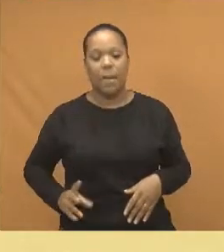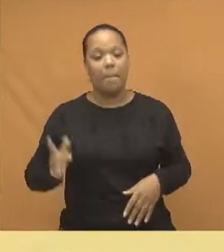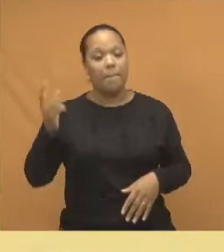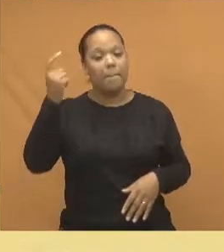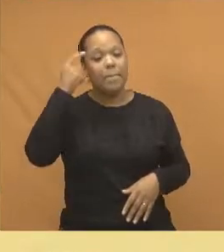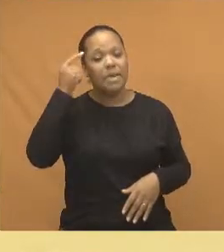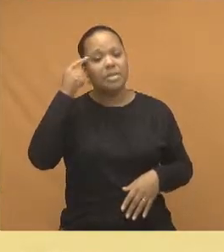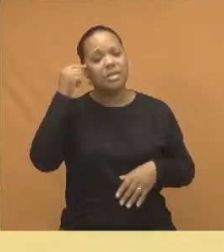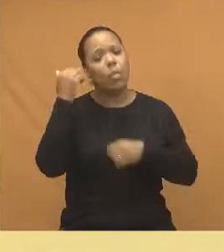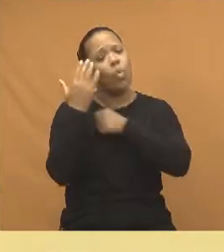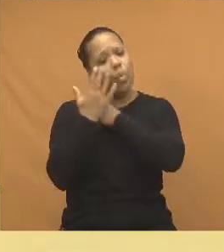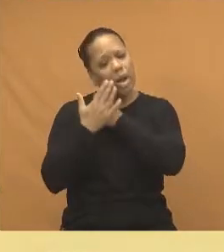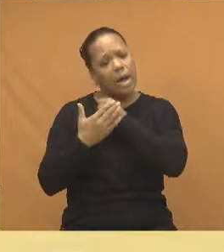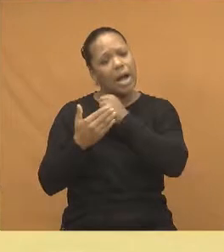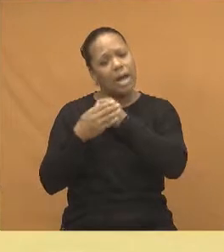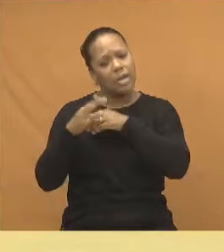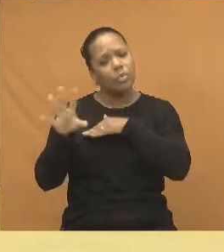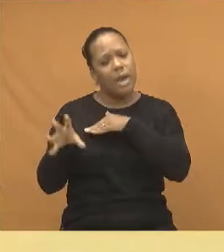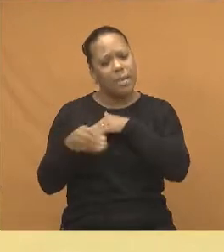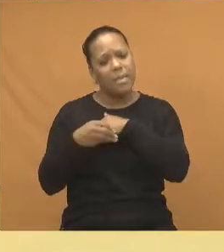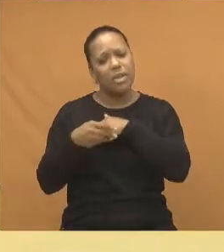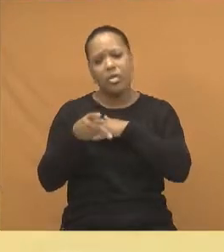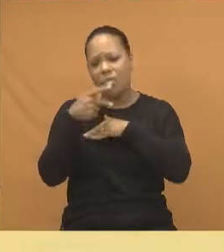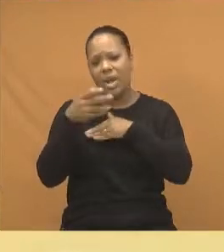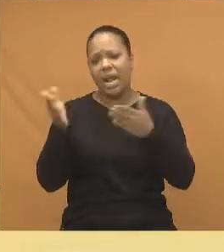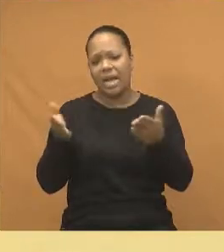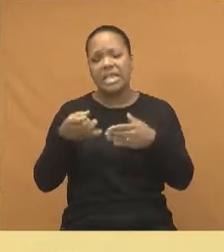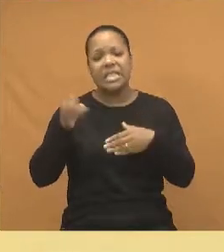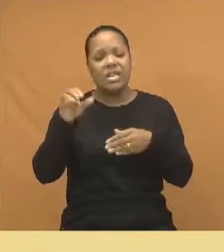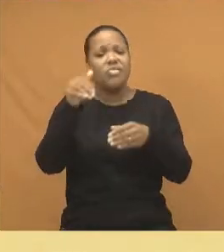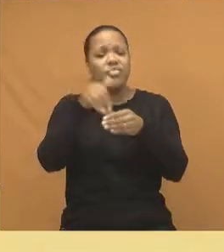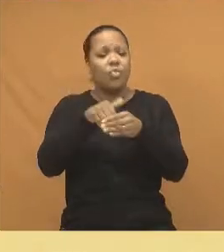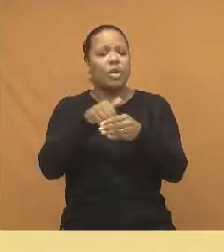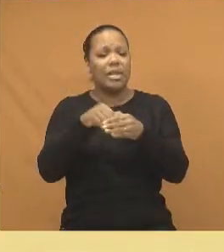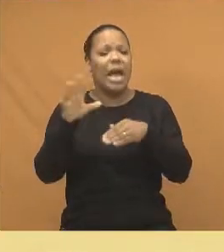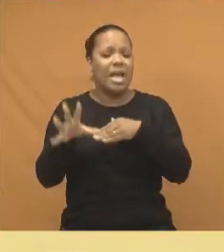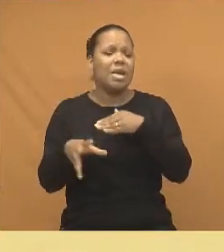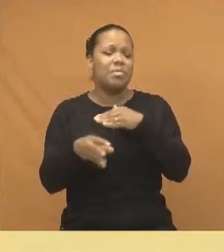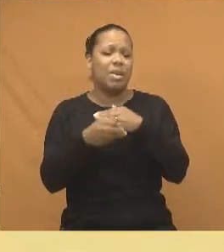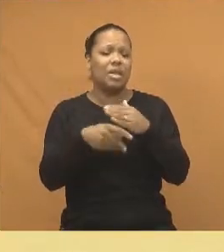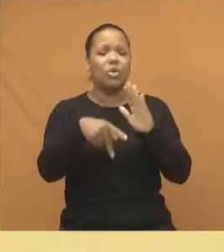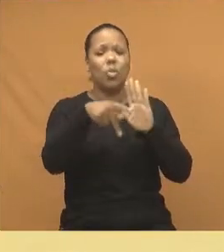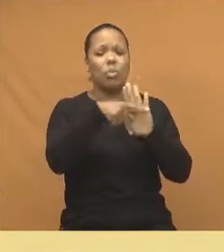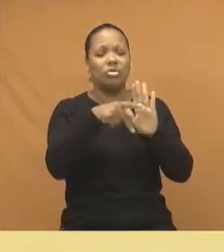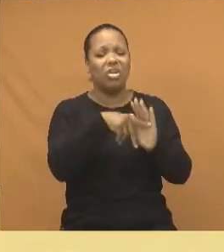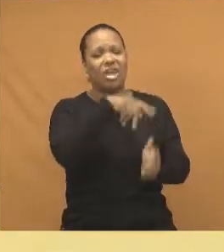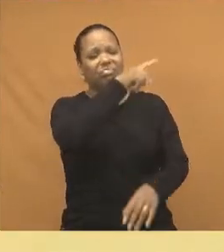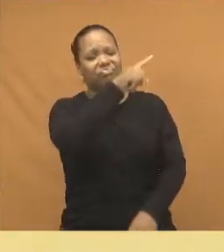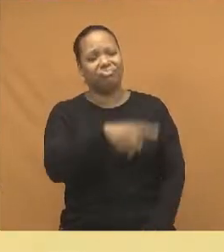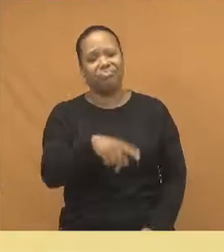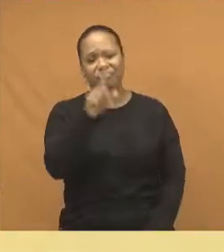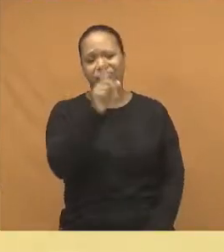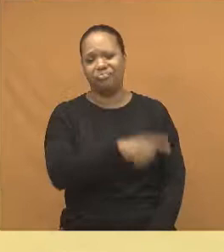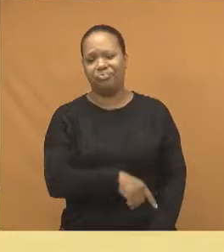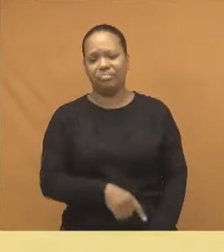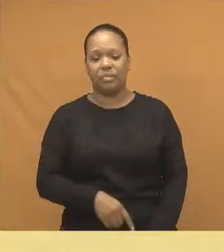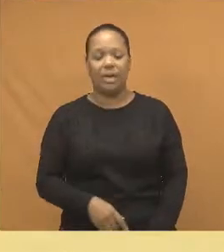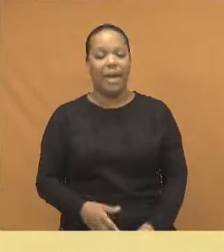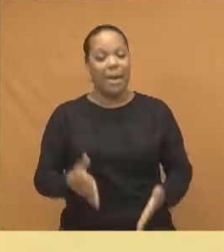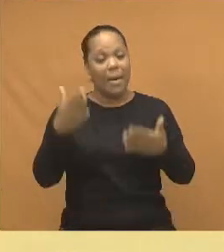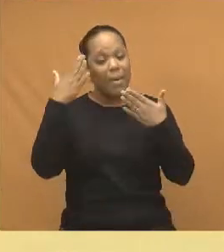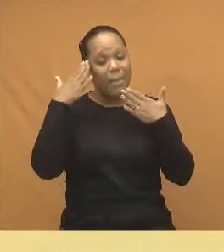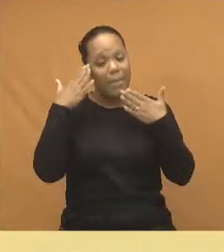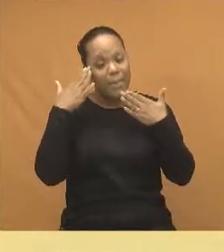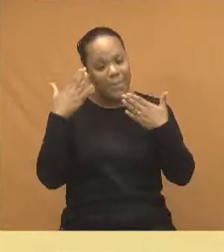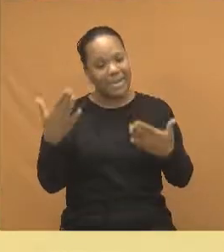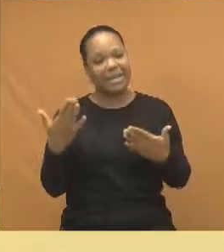com carinho na emenda que eu acabei de falar, porque se votar essa emenda, o projeto perdeu a validade. Muito obrigado